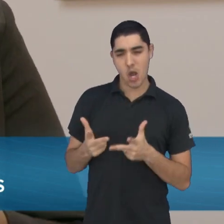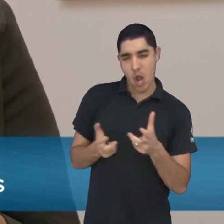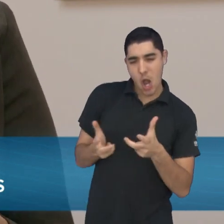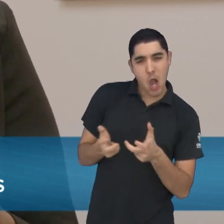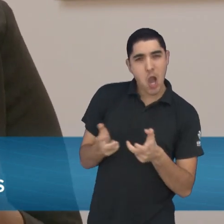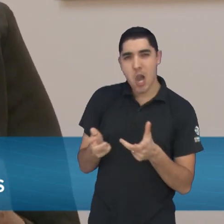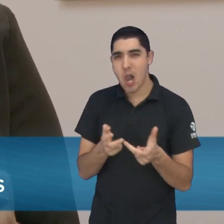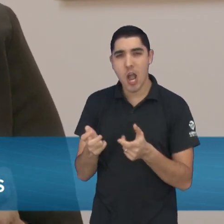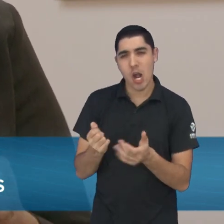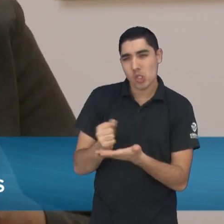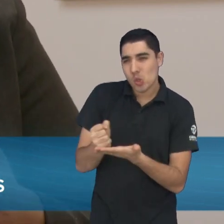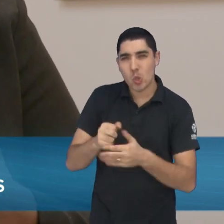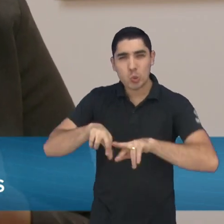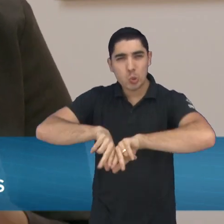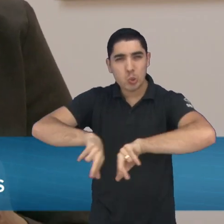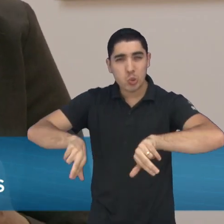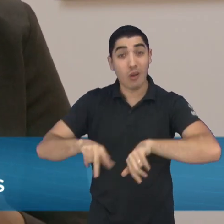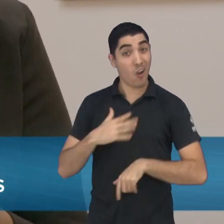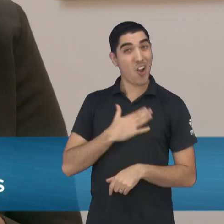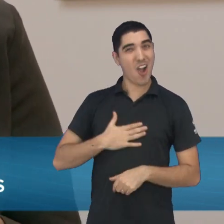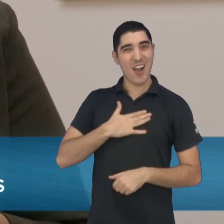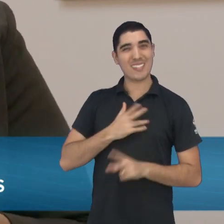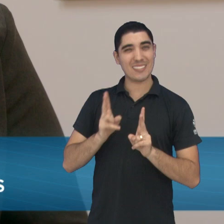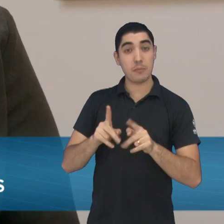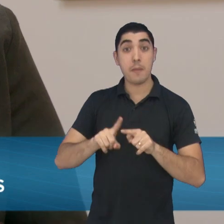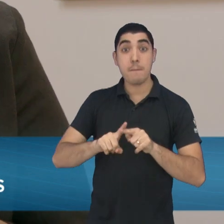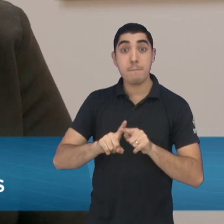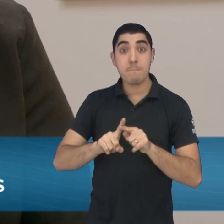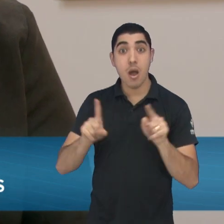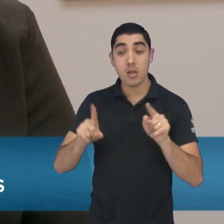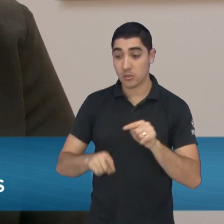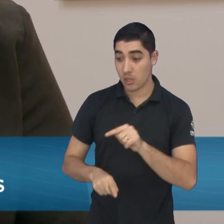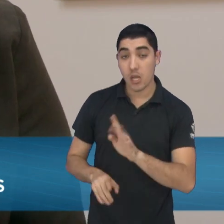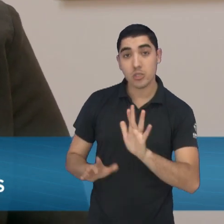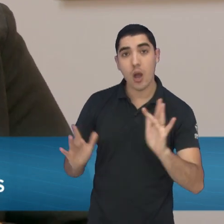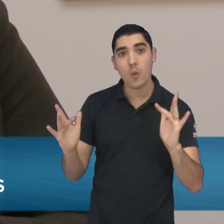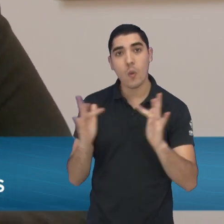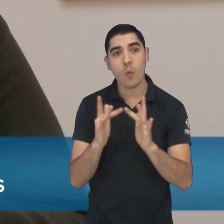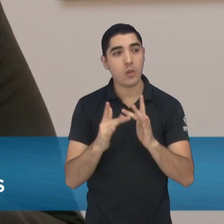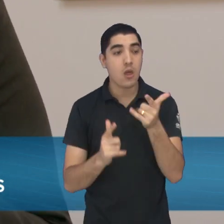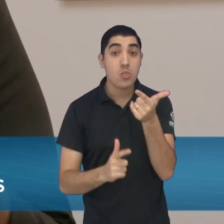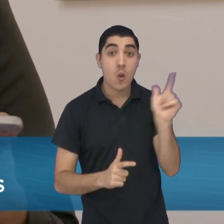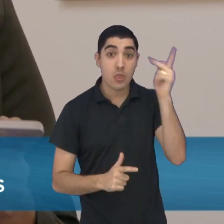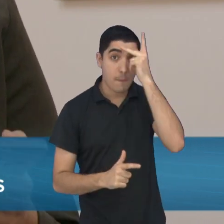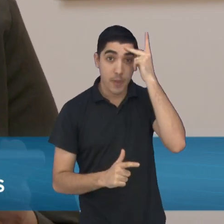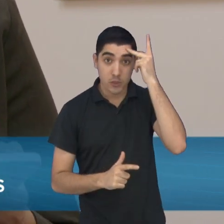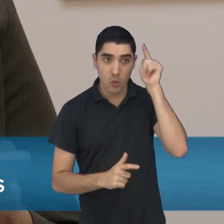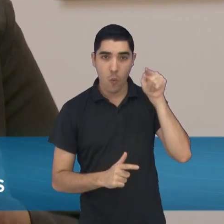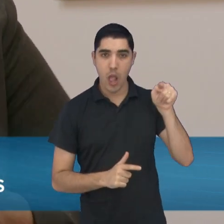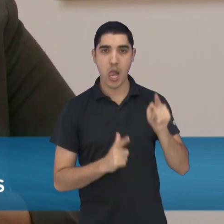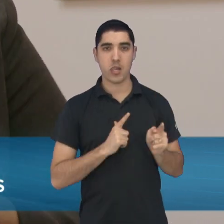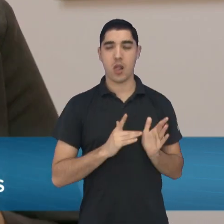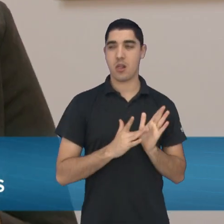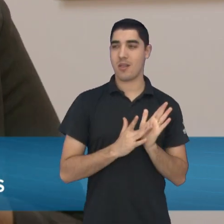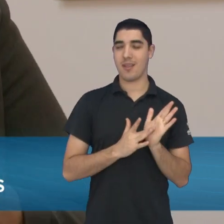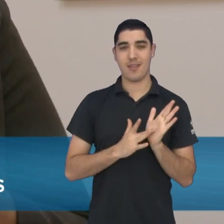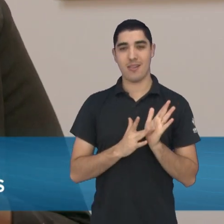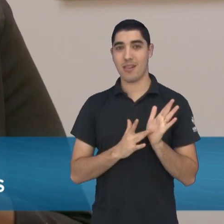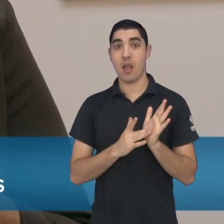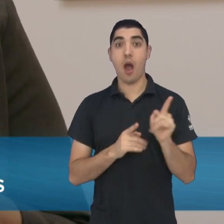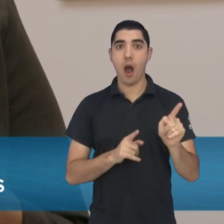naquele ambiente de diversão, mas que teve um contato com um abusador, né, que se disfarçou e